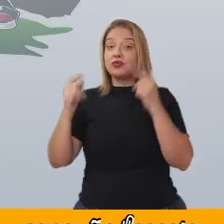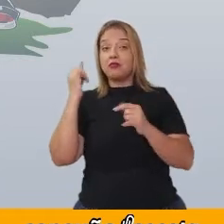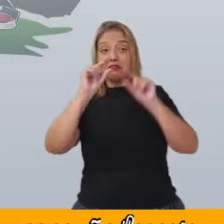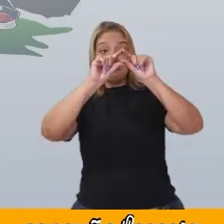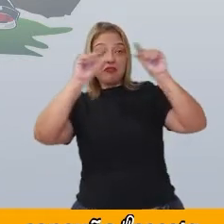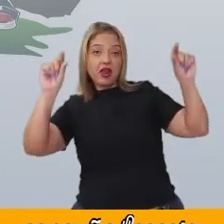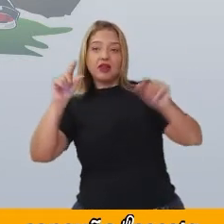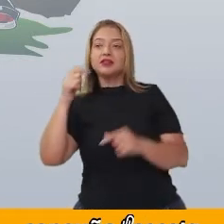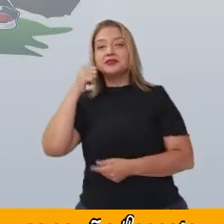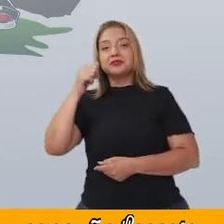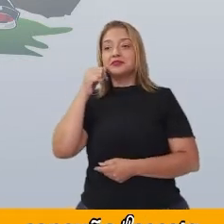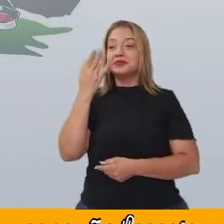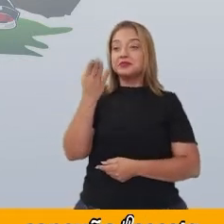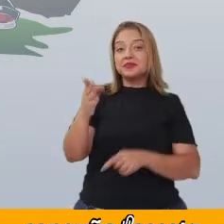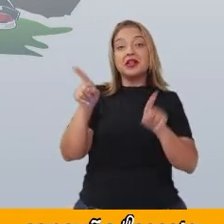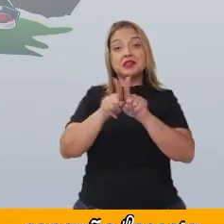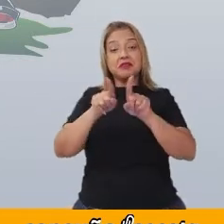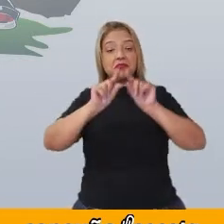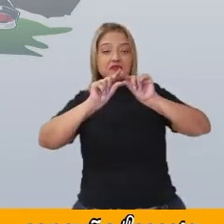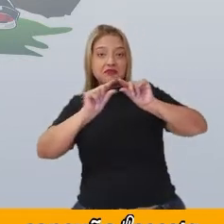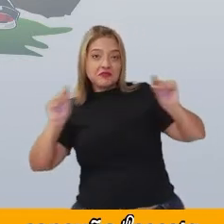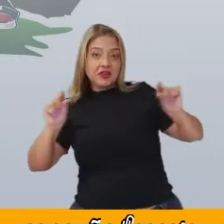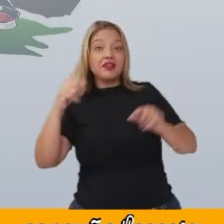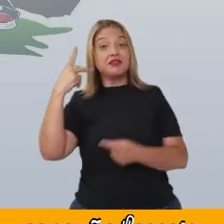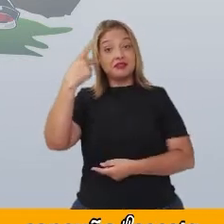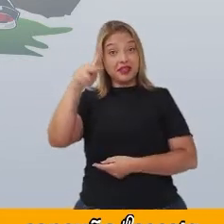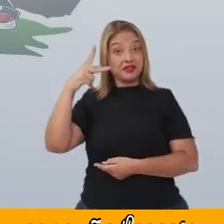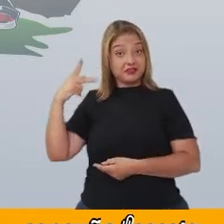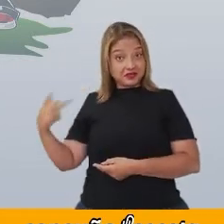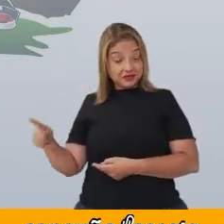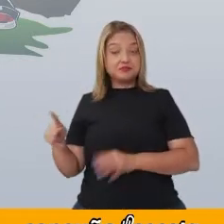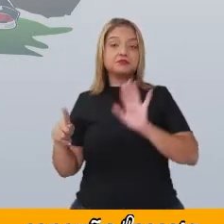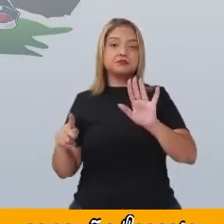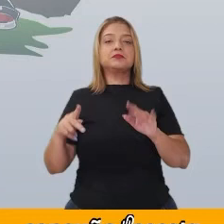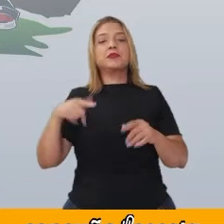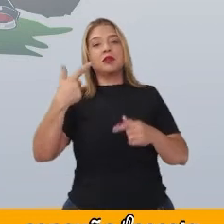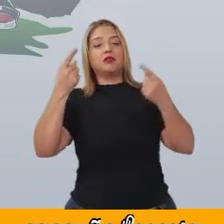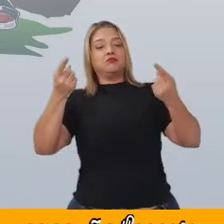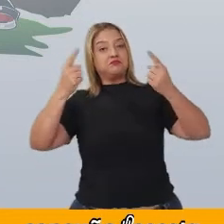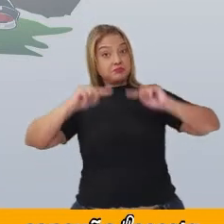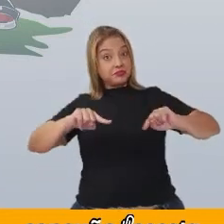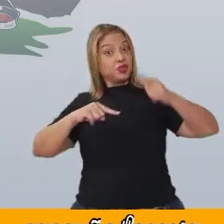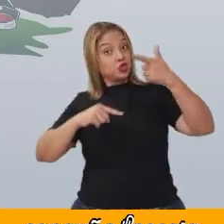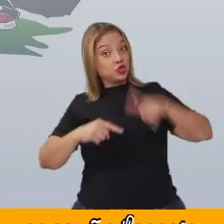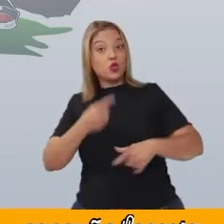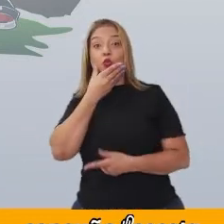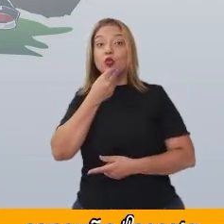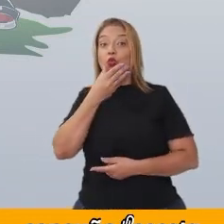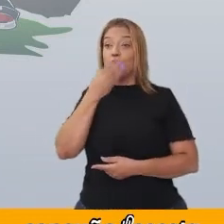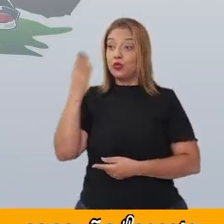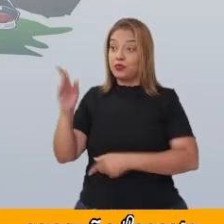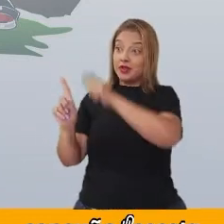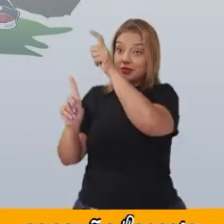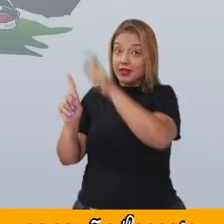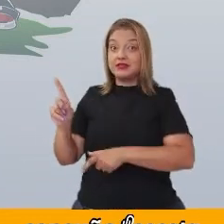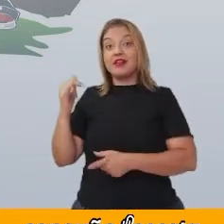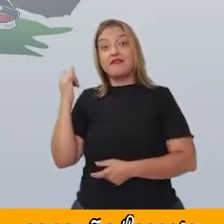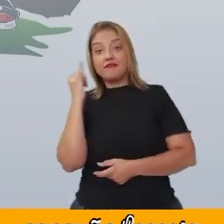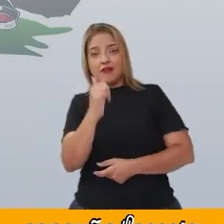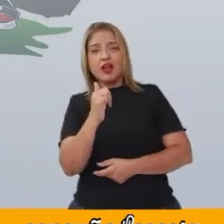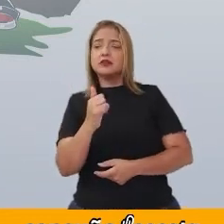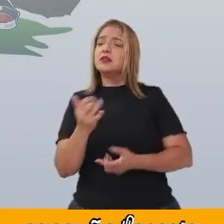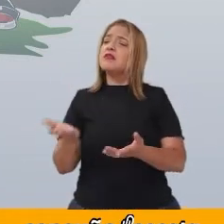na segunda fala a ninfa. A próxima fala, Narciso volta então a falar.